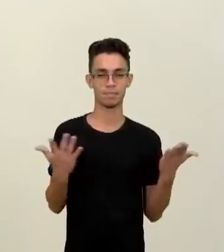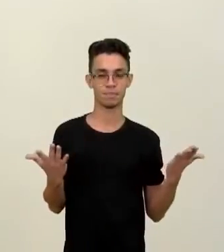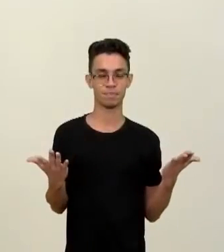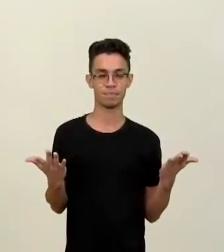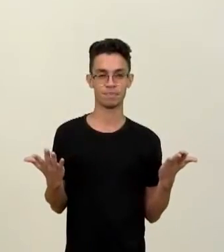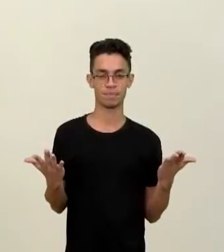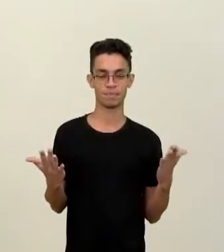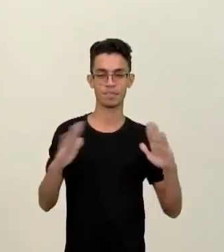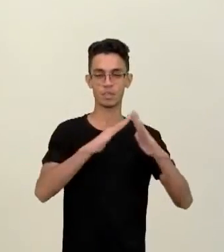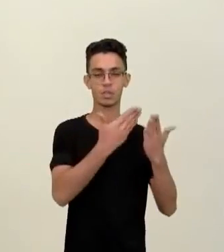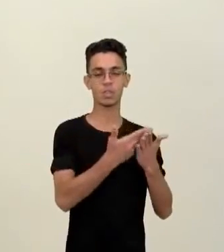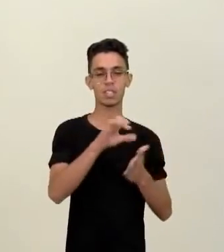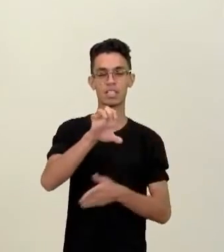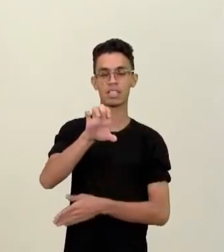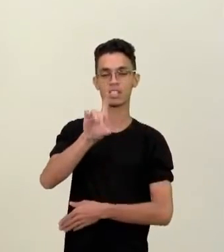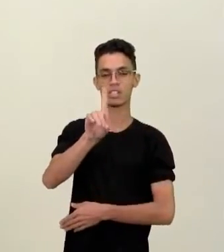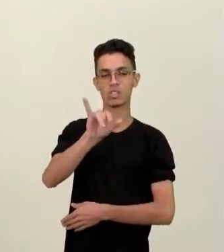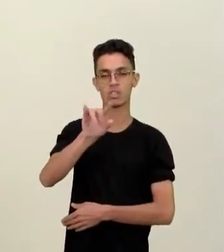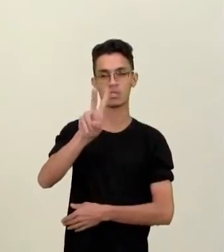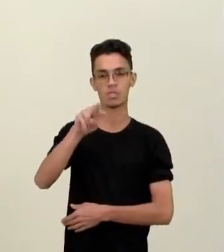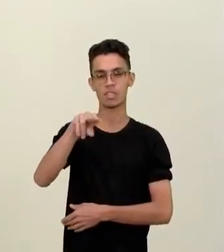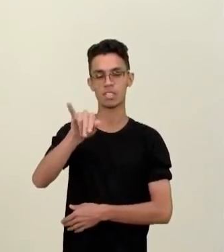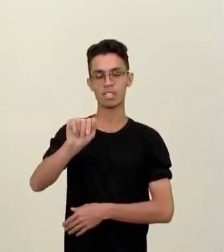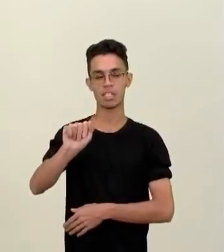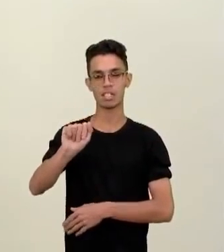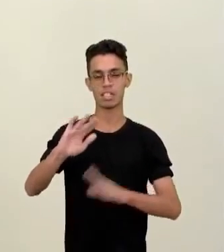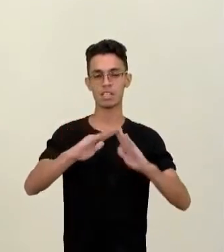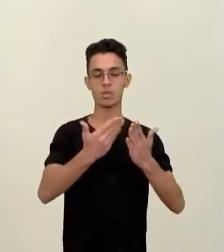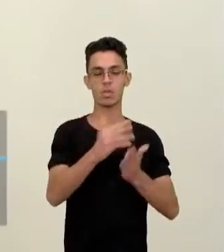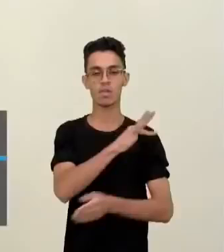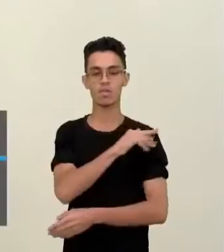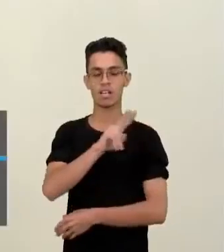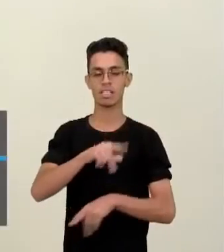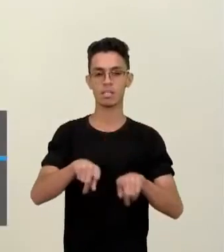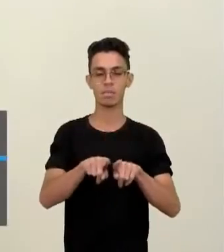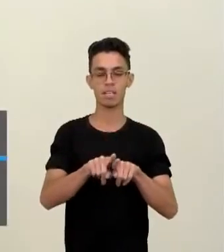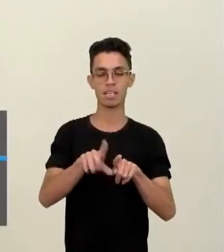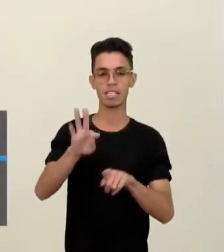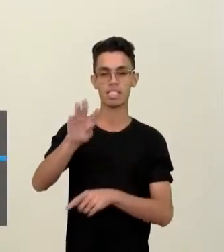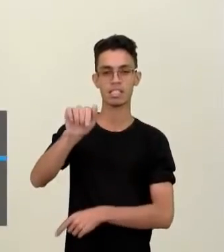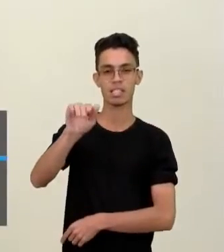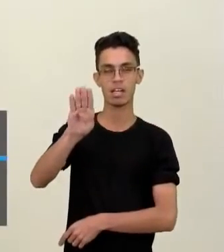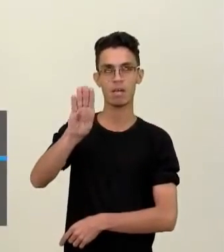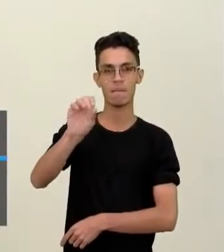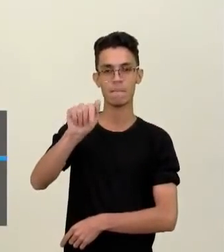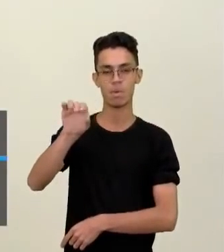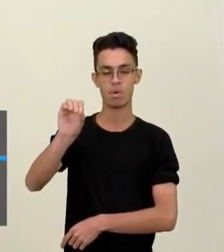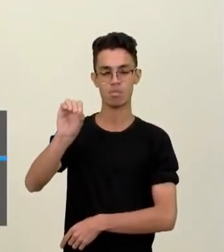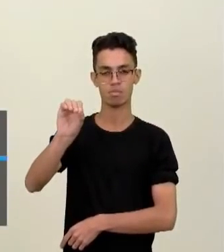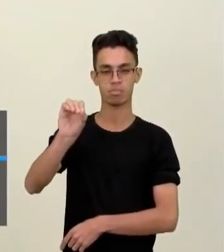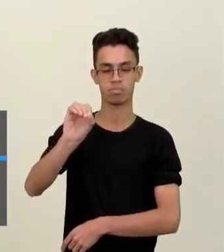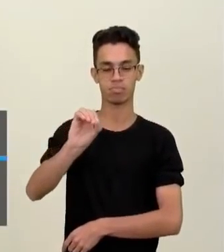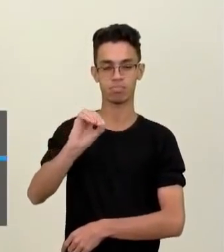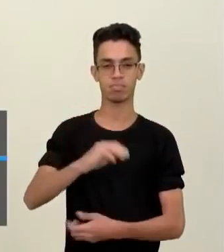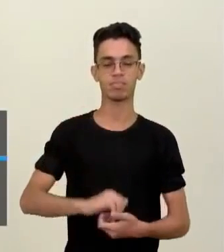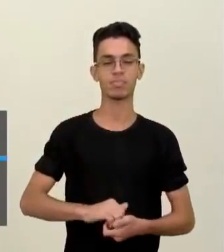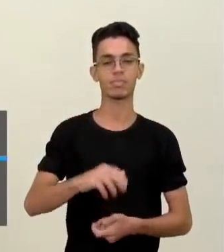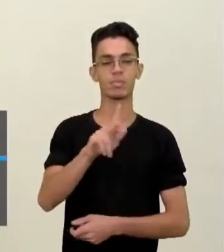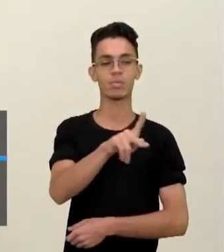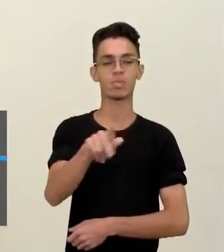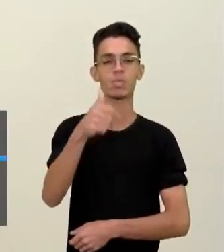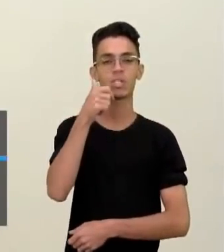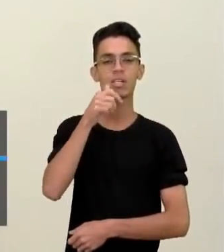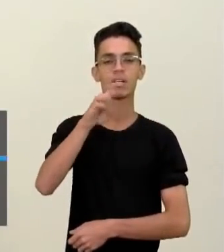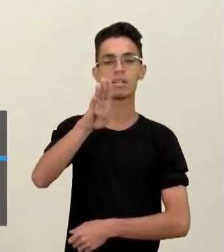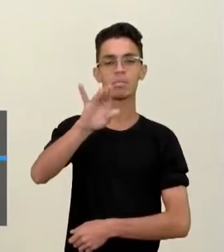Retornamos aqui, Vivi, a escola da Edivânia, a escola Maria José Antunes Ferraz, lá em Taboão da Serra. Abraço, obrigado, Edivânia, valeu. Professora Bianca está com